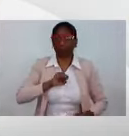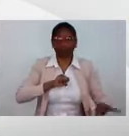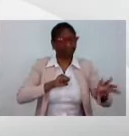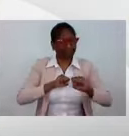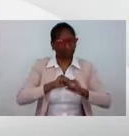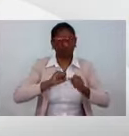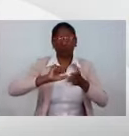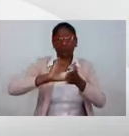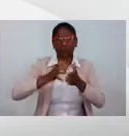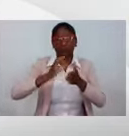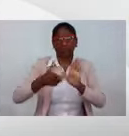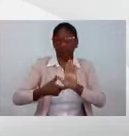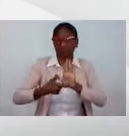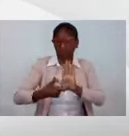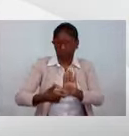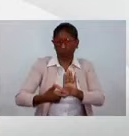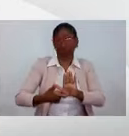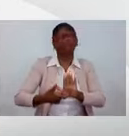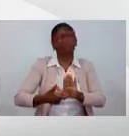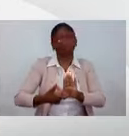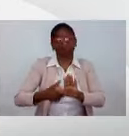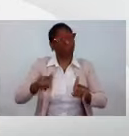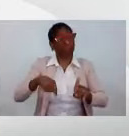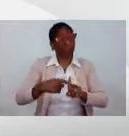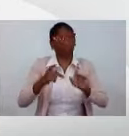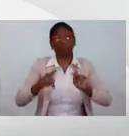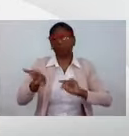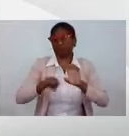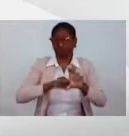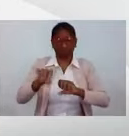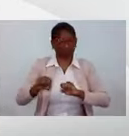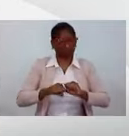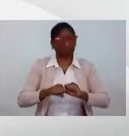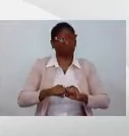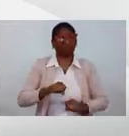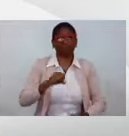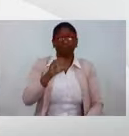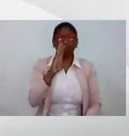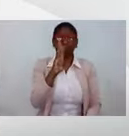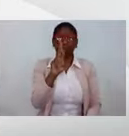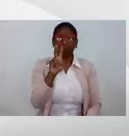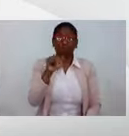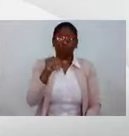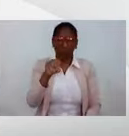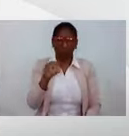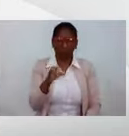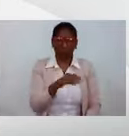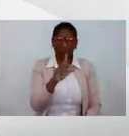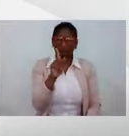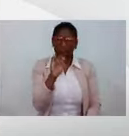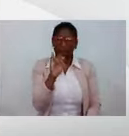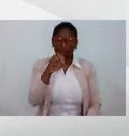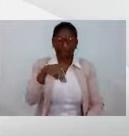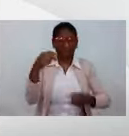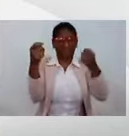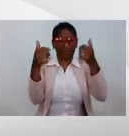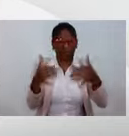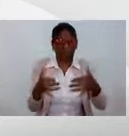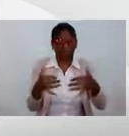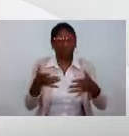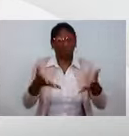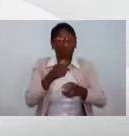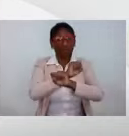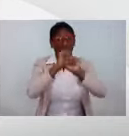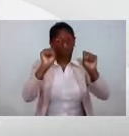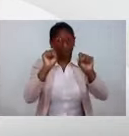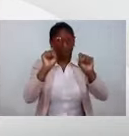dados que a gente apresentou aqui com o Bruno Paim, por decisão tomada na reunião do Gabinete de Crise dessa manhã, nós vamos